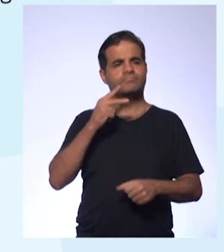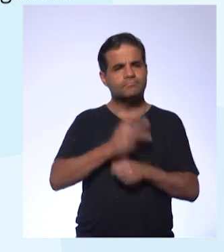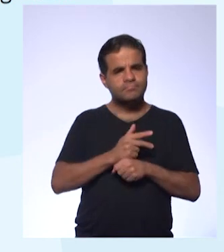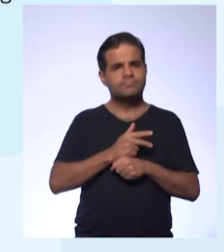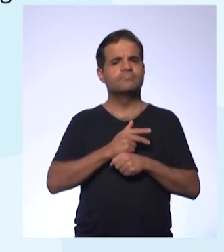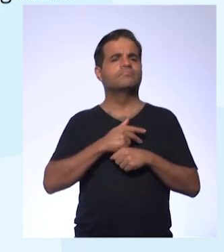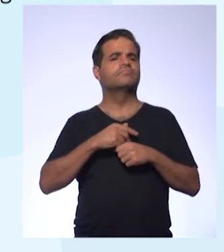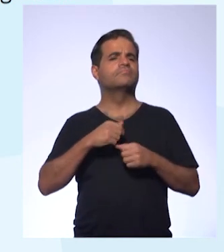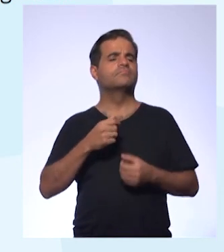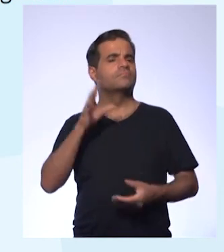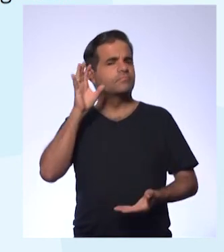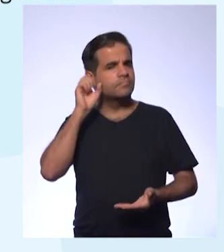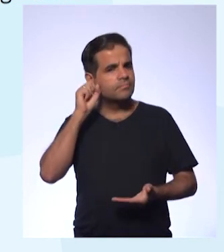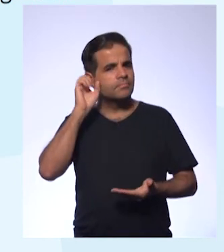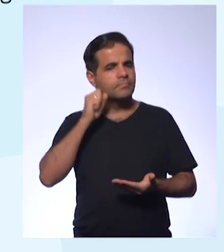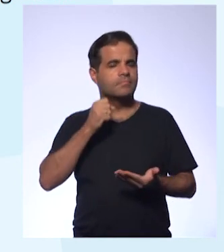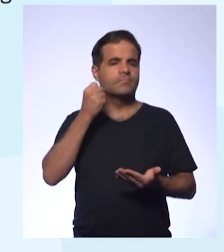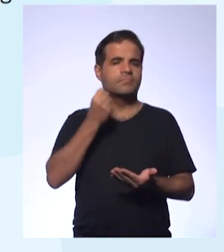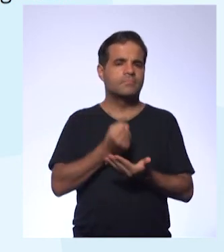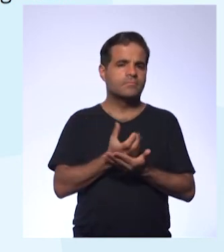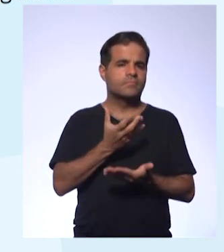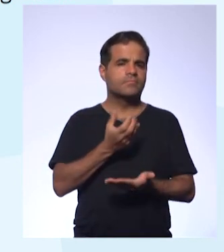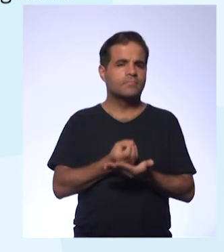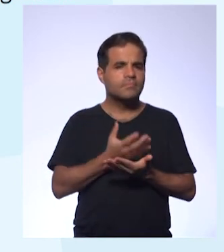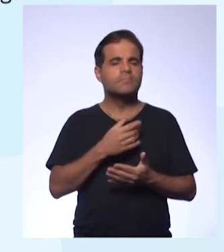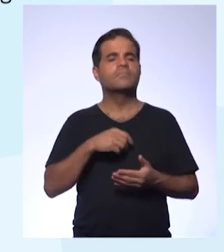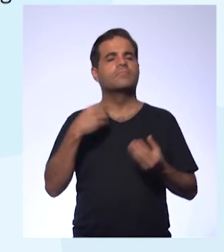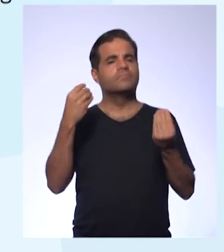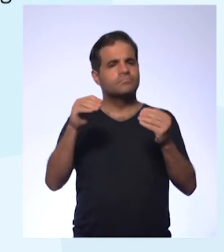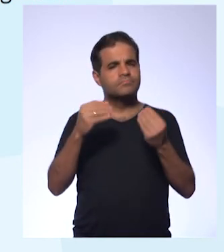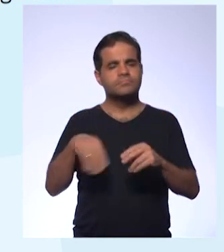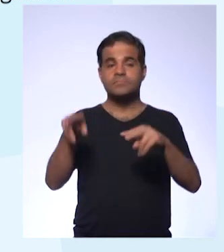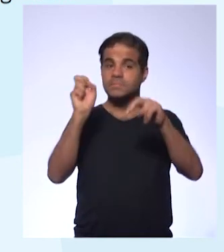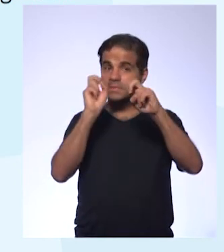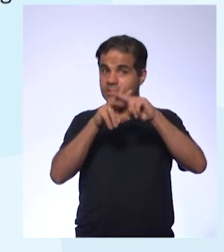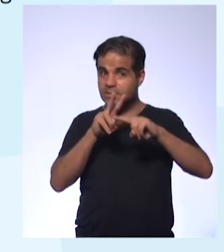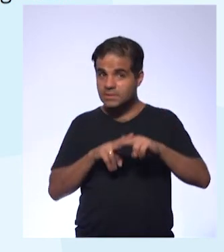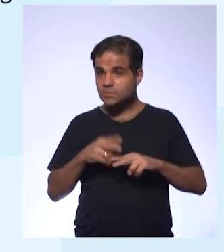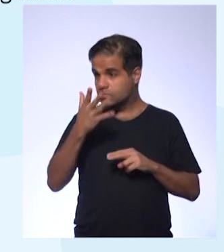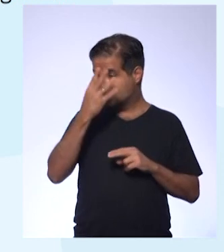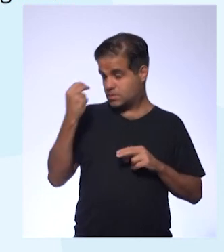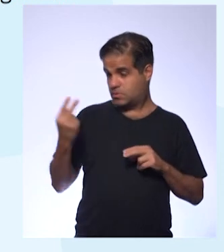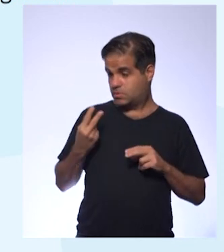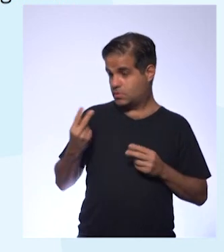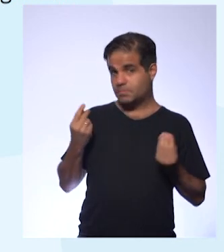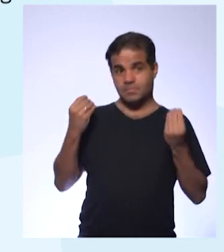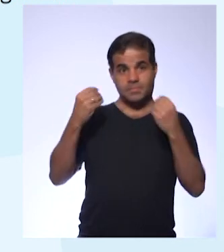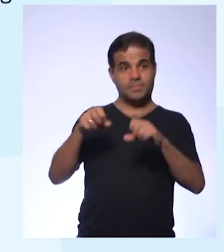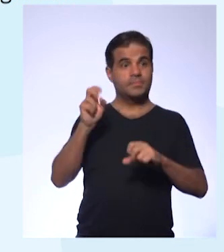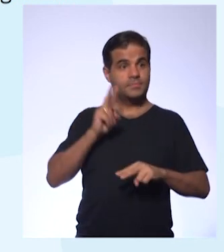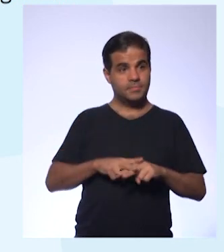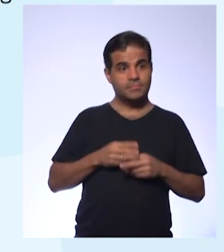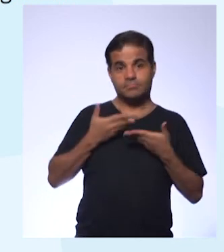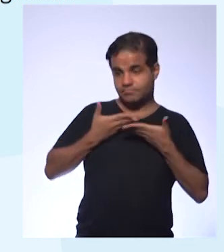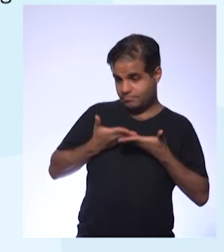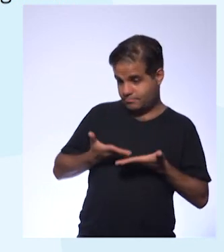vídeo, podcasts. Coloquem aí as tags e não esqueçam de marcar a gente no nosso Instagram lá, que é Língua